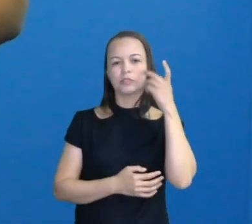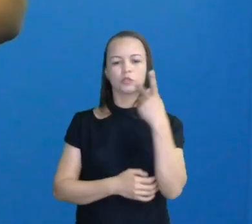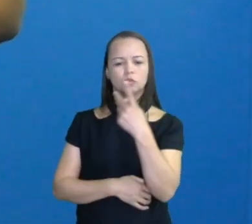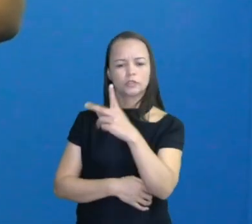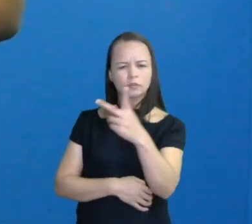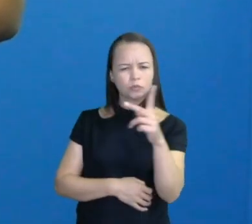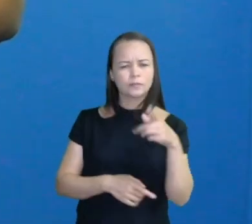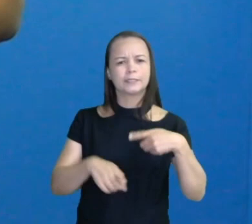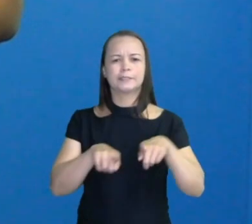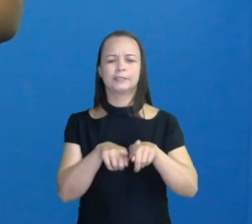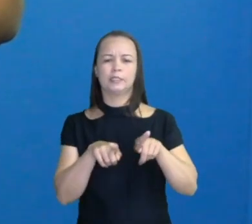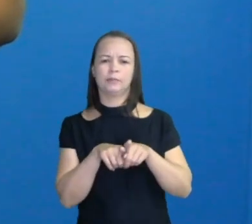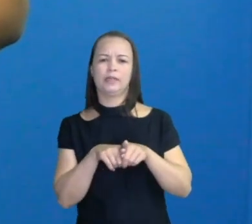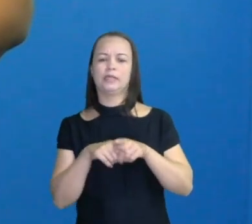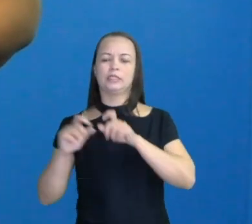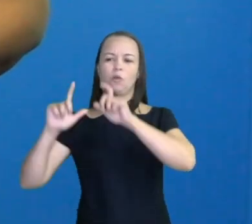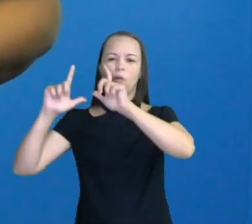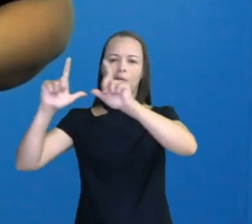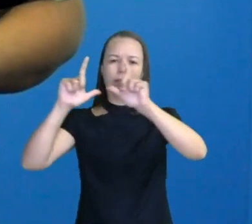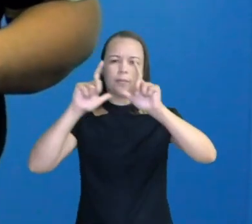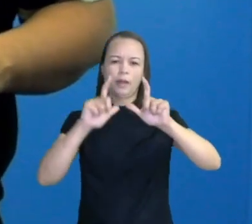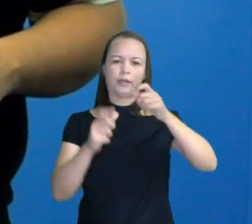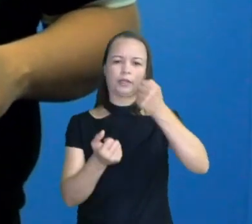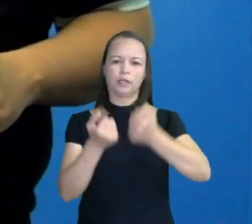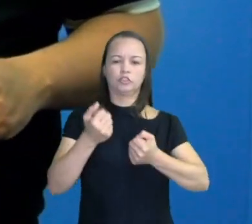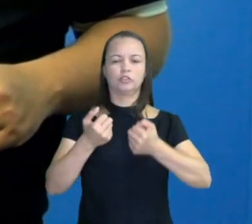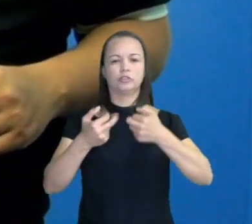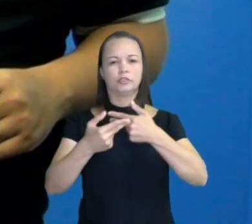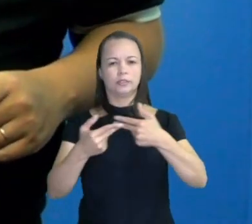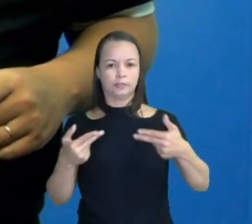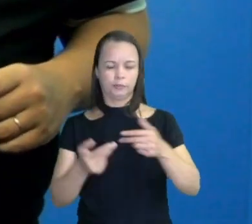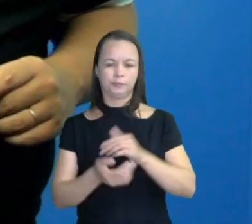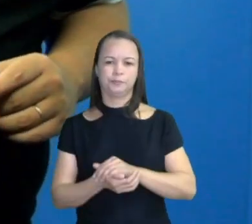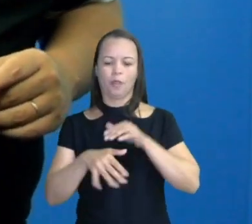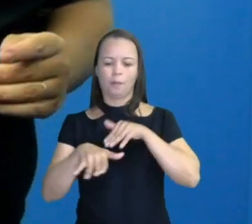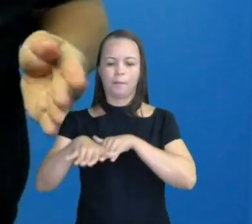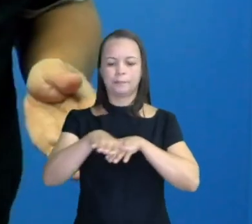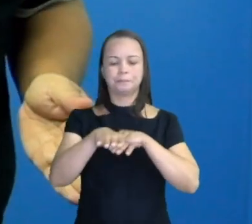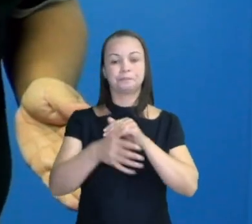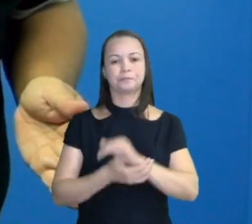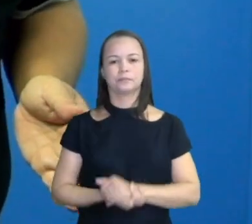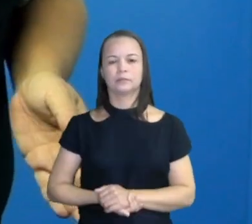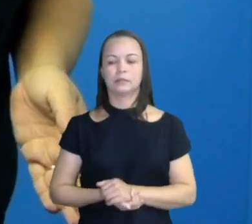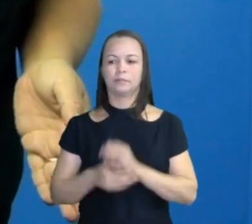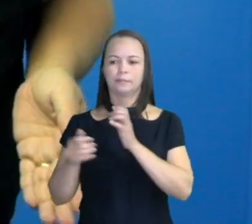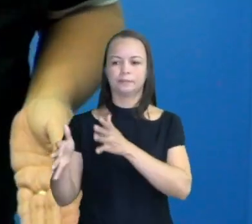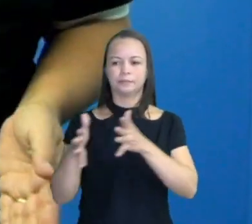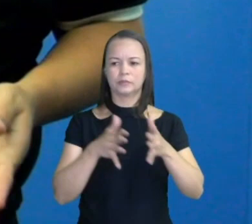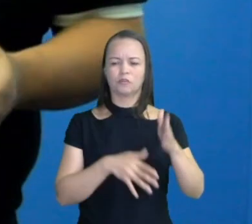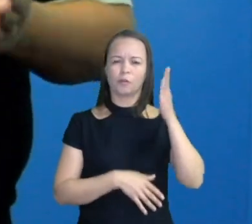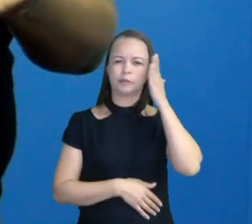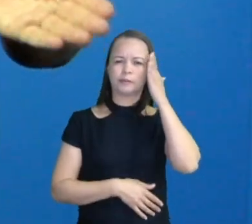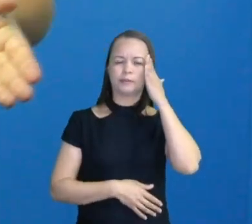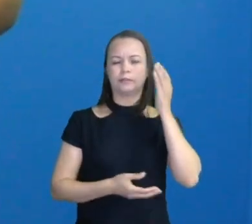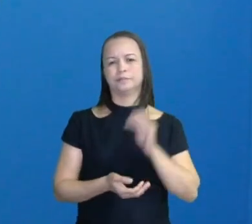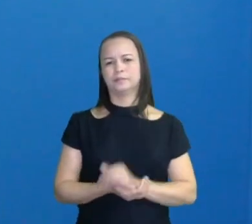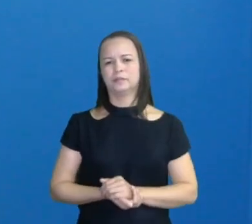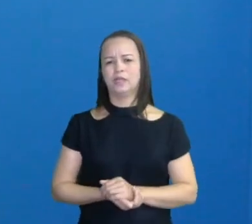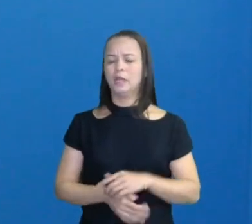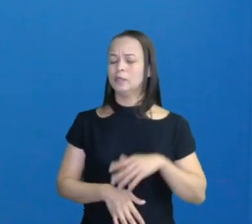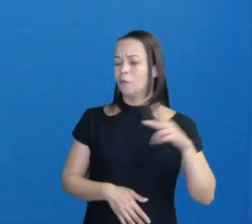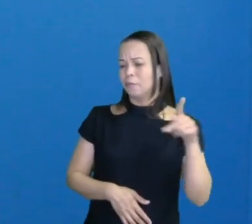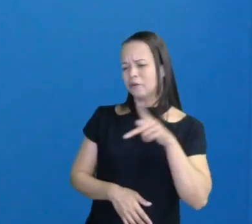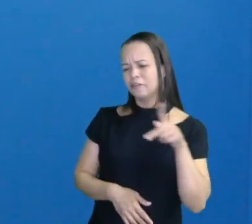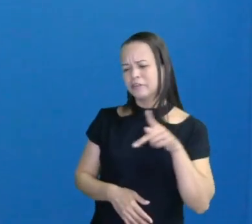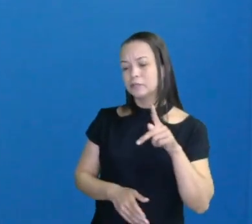são as placas de trânsito, tá bom? Passando mais à frente, vamos compreender. Então, professor, depois